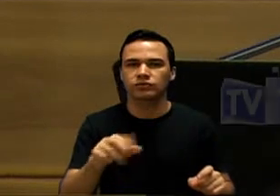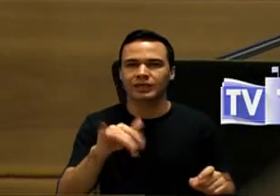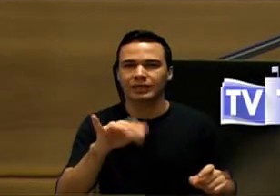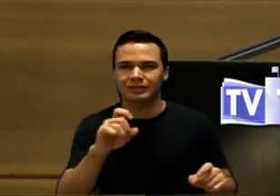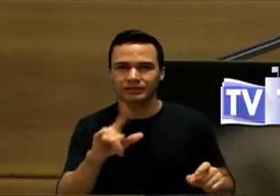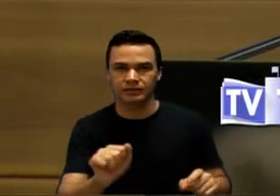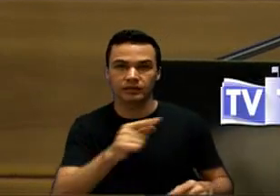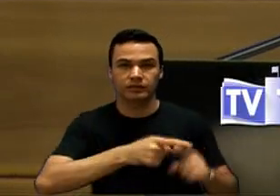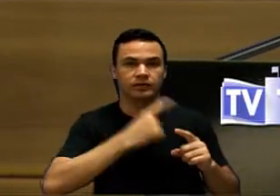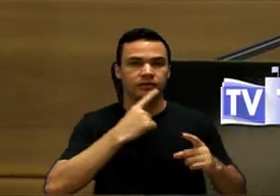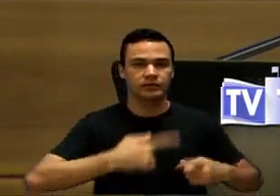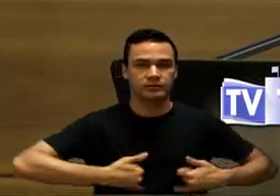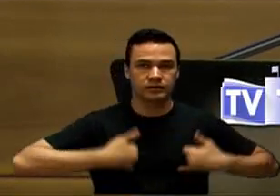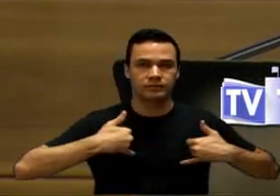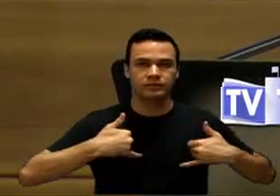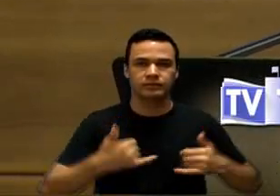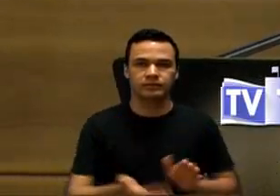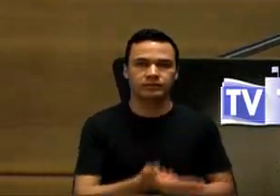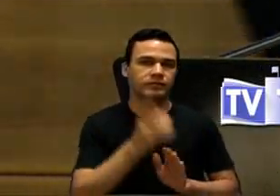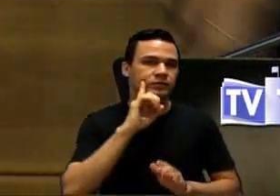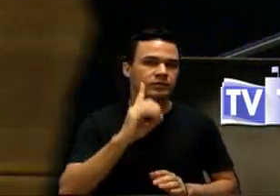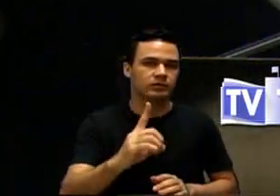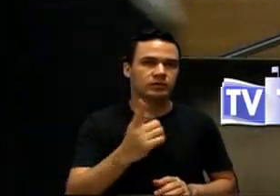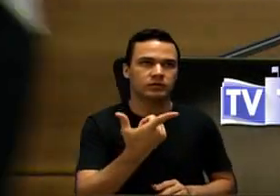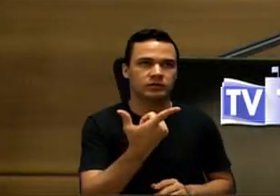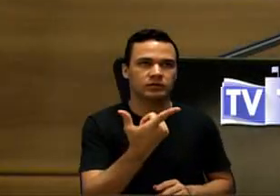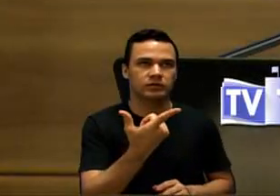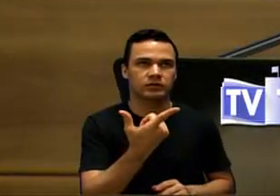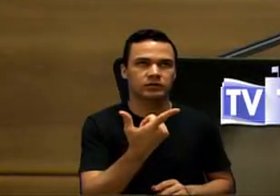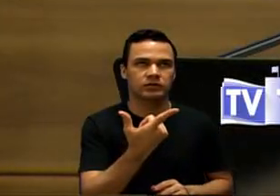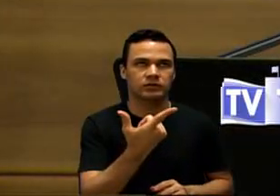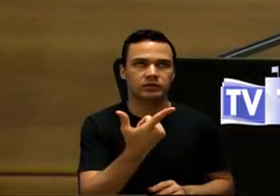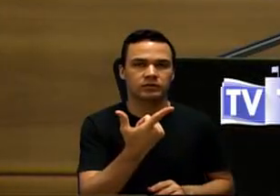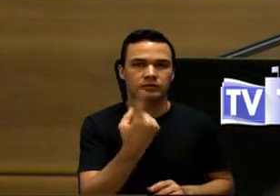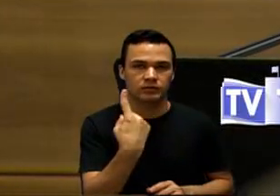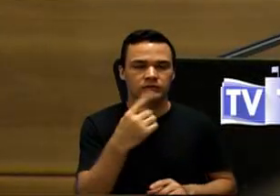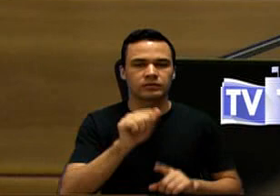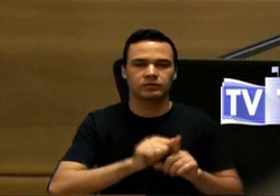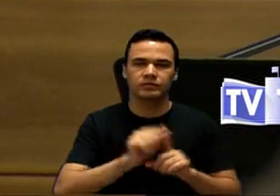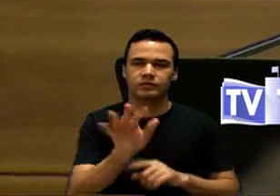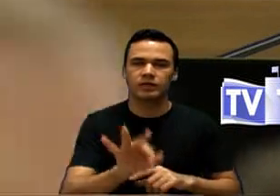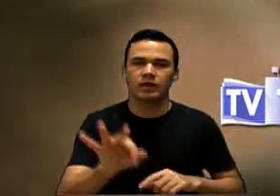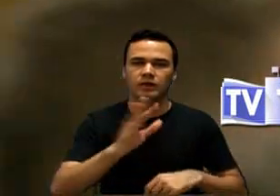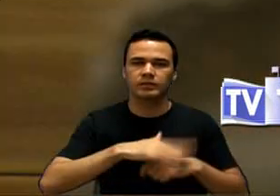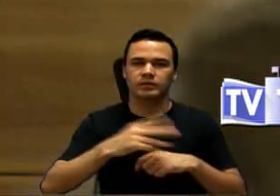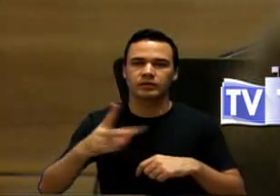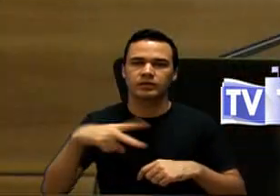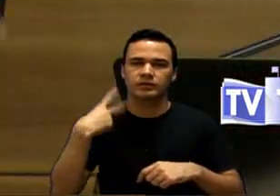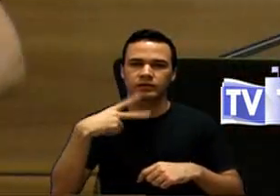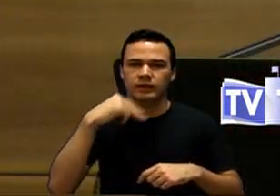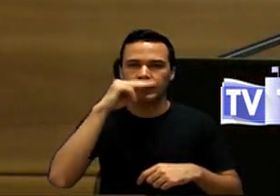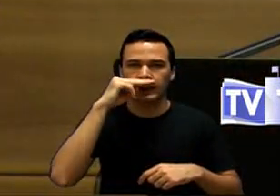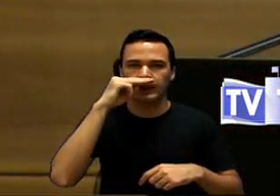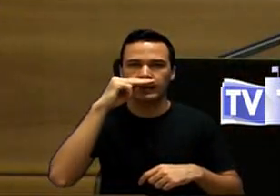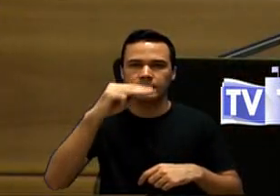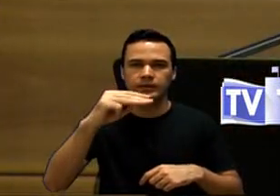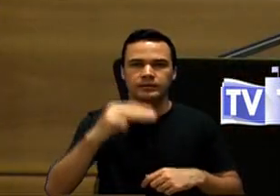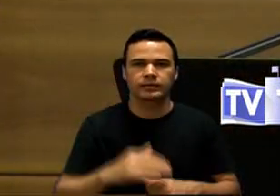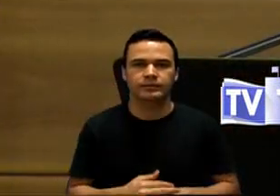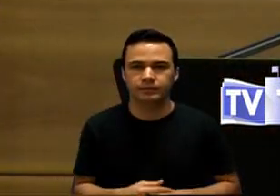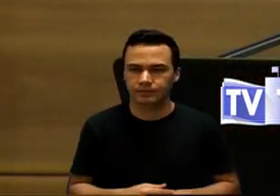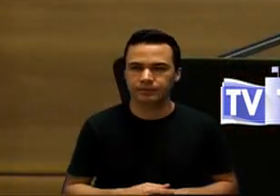de sua data natalícia, comemorada no dia 21 de fevereiro, quem assina é o vereador engenheiro